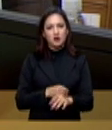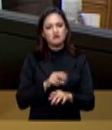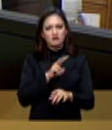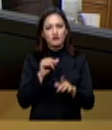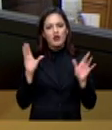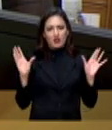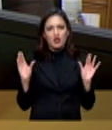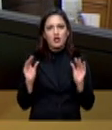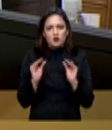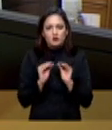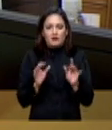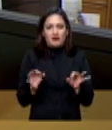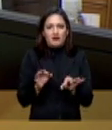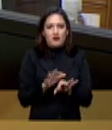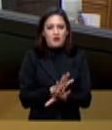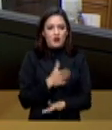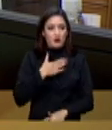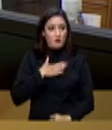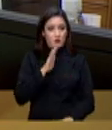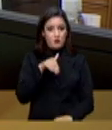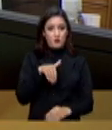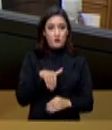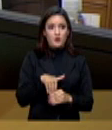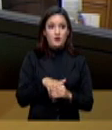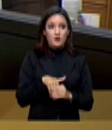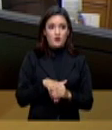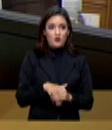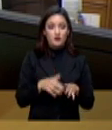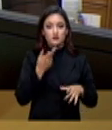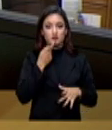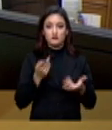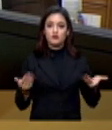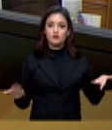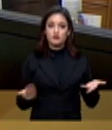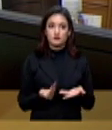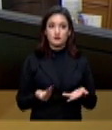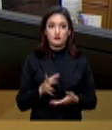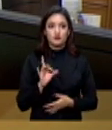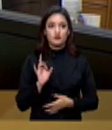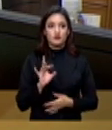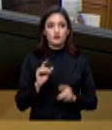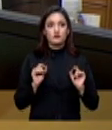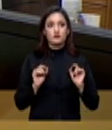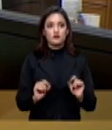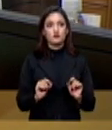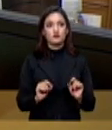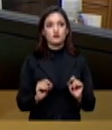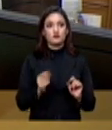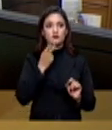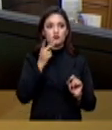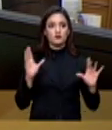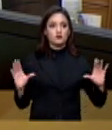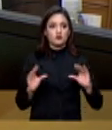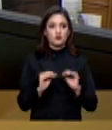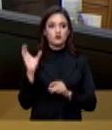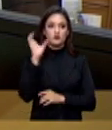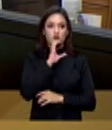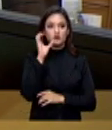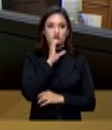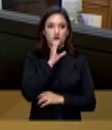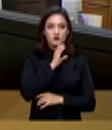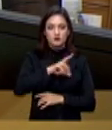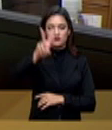concluirei a formulação quê trago a colação apenas muito sucintamente para